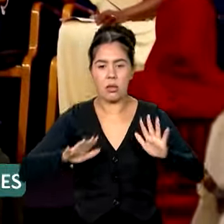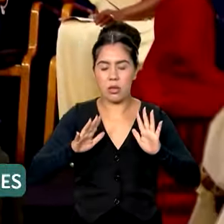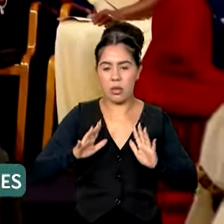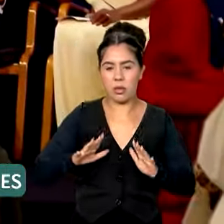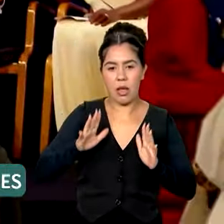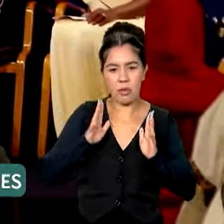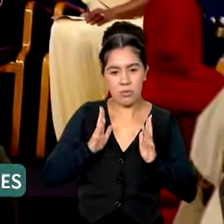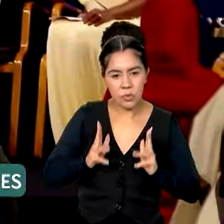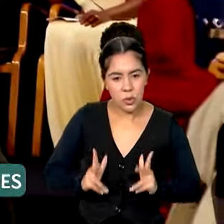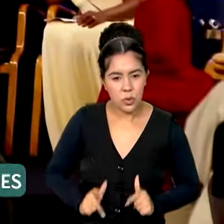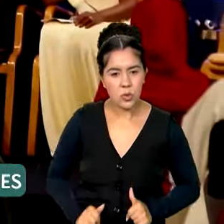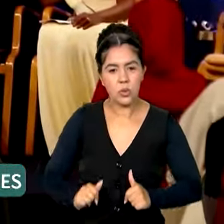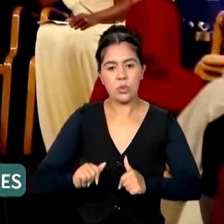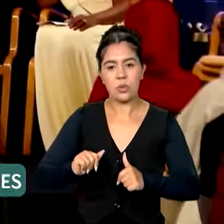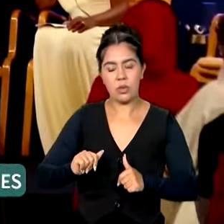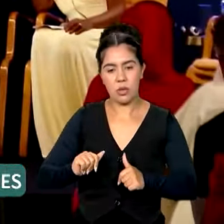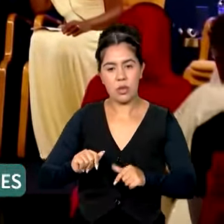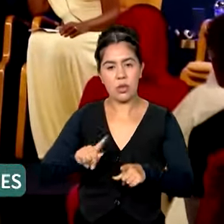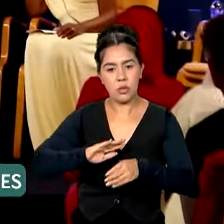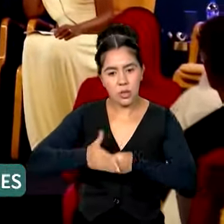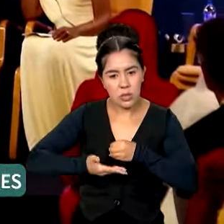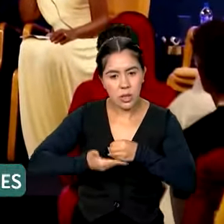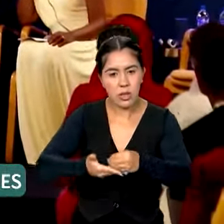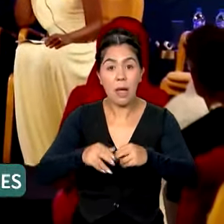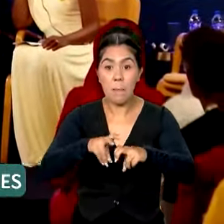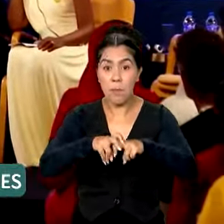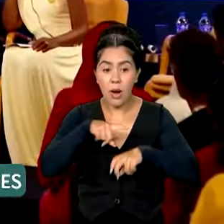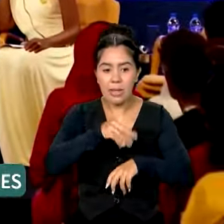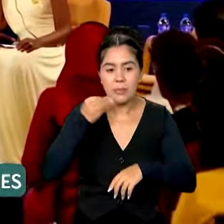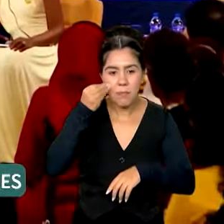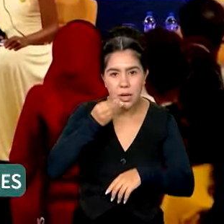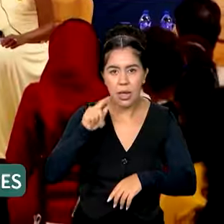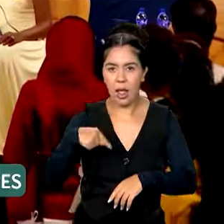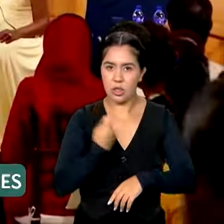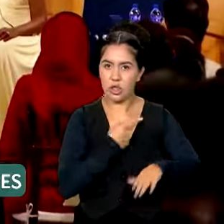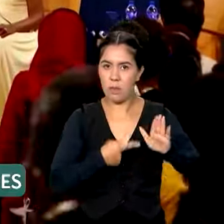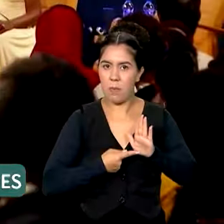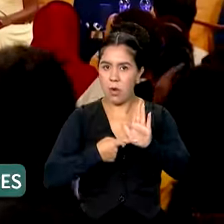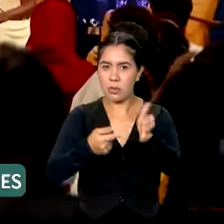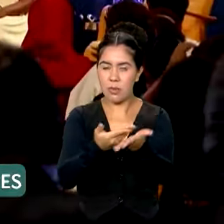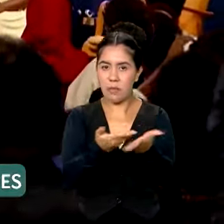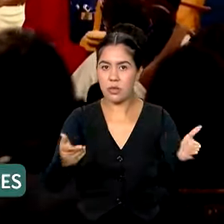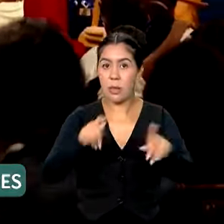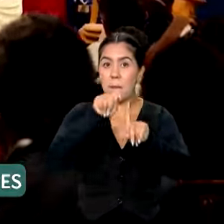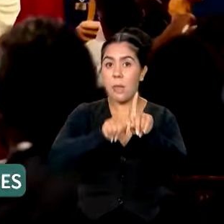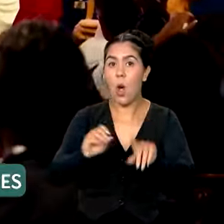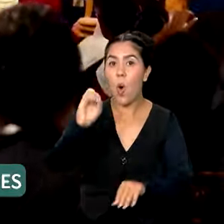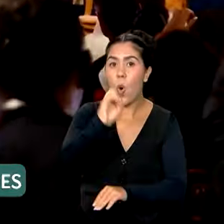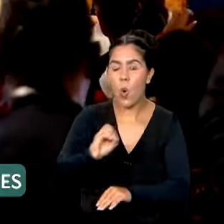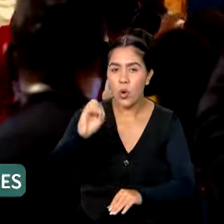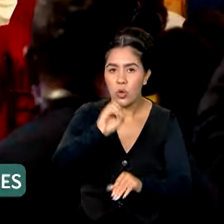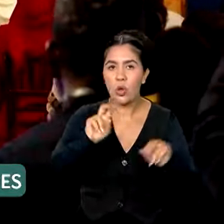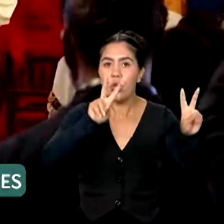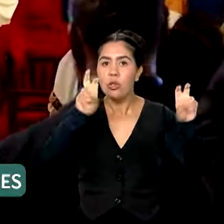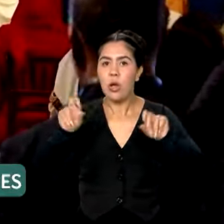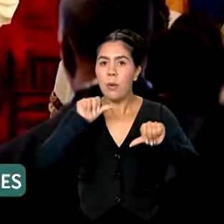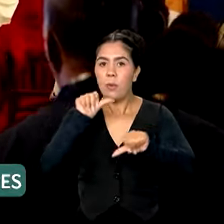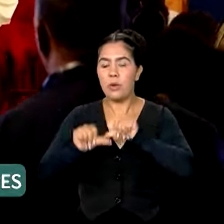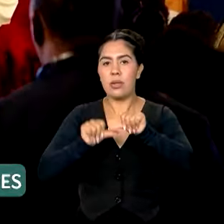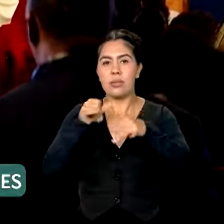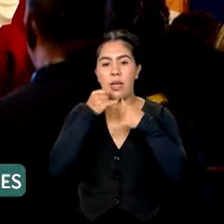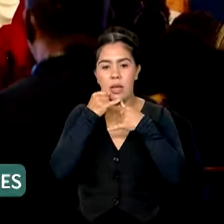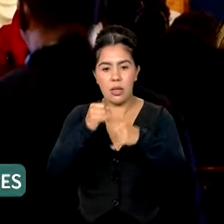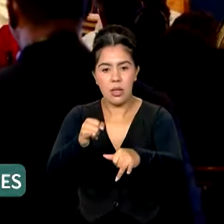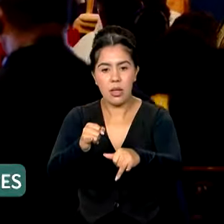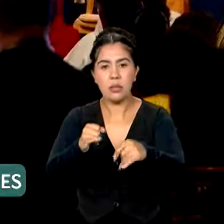gente conectou isso, e essa experiência a gente vai apresentar em outubro no GT de Transição Energética, que vai acontecer em Foz